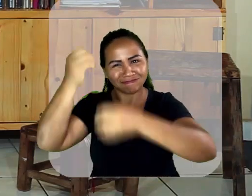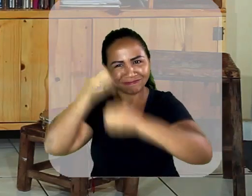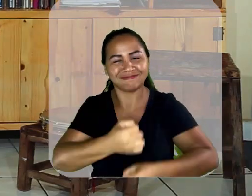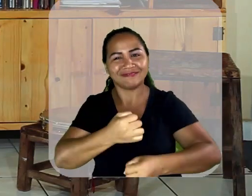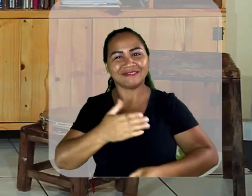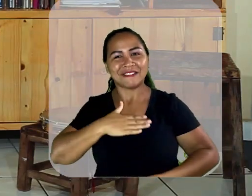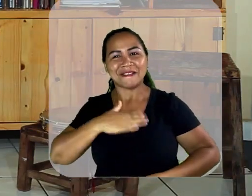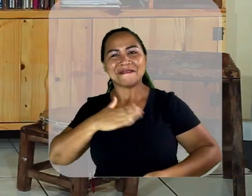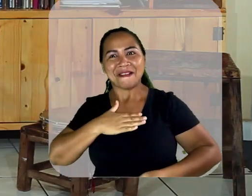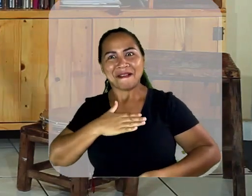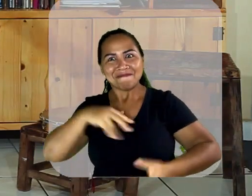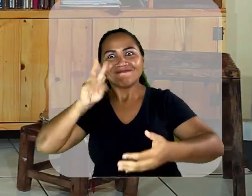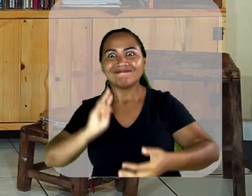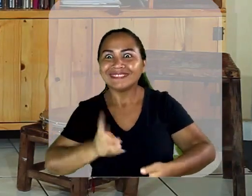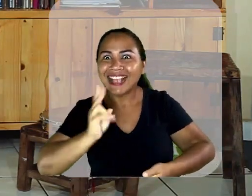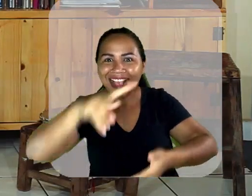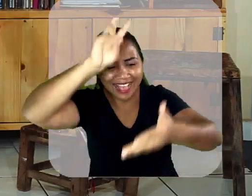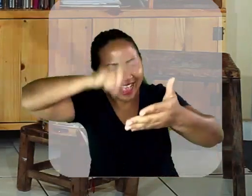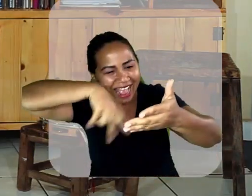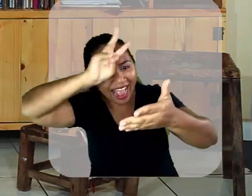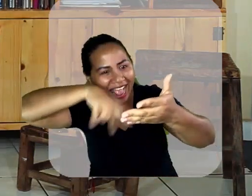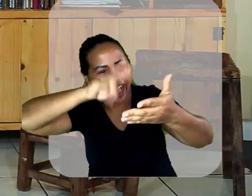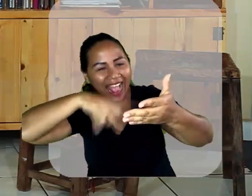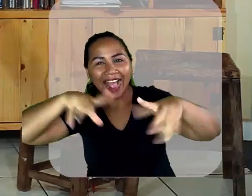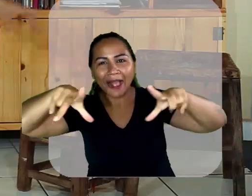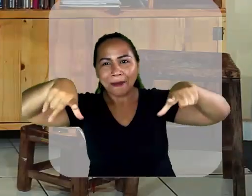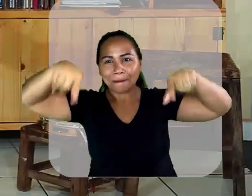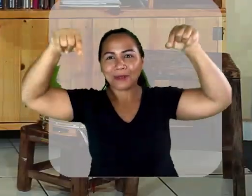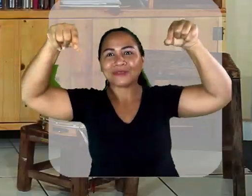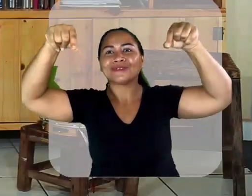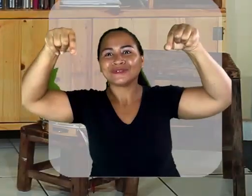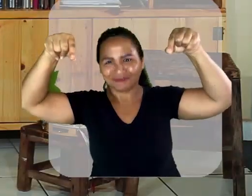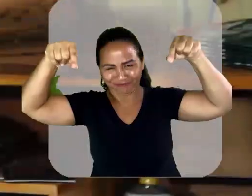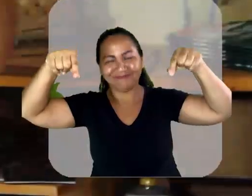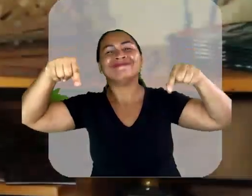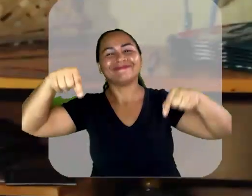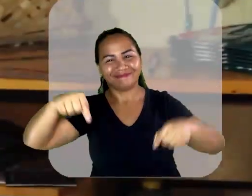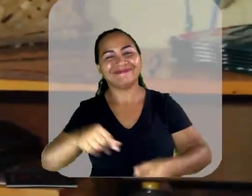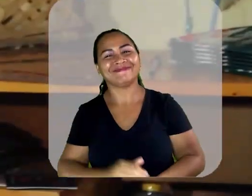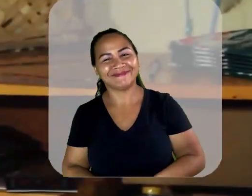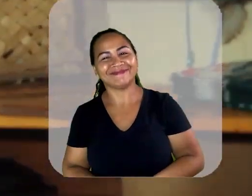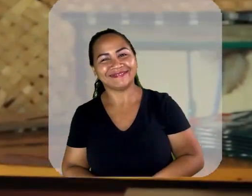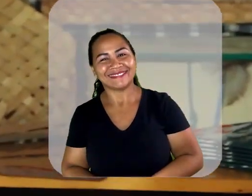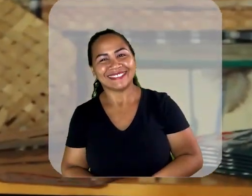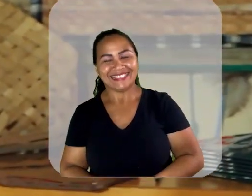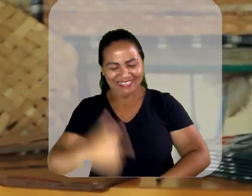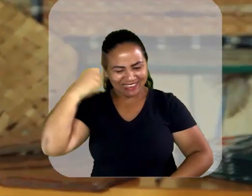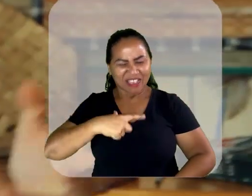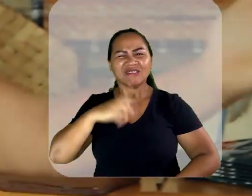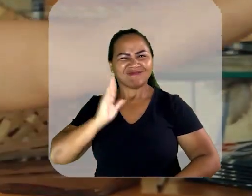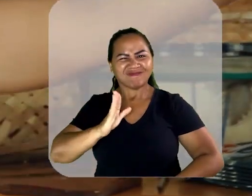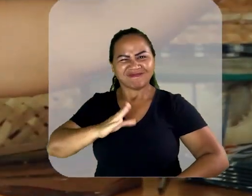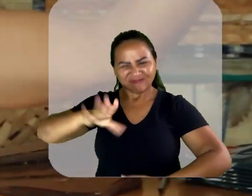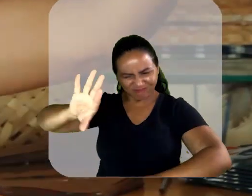cordel, brincadeira de roda, cair no poço e pulando corda. Forjada nas farinhadas,